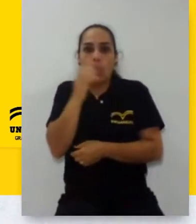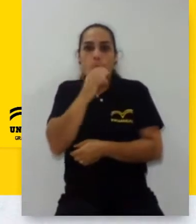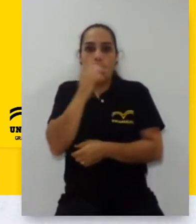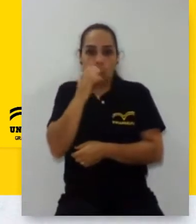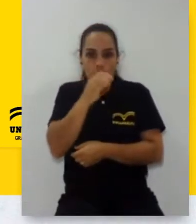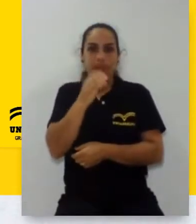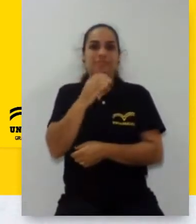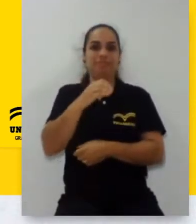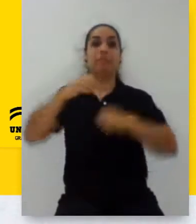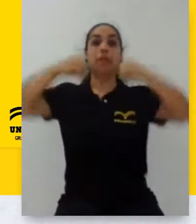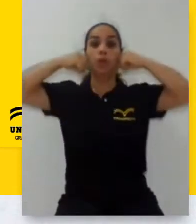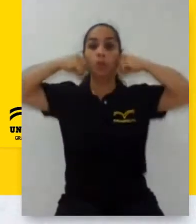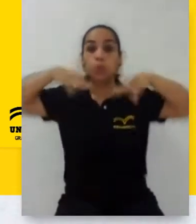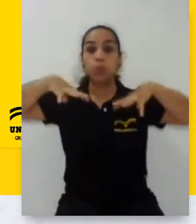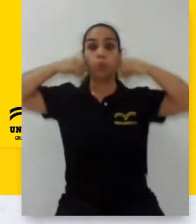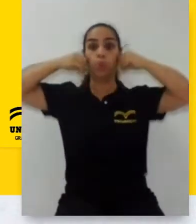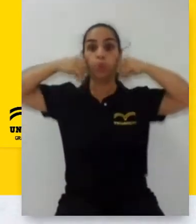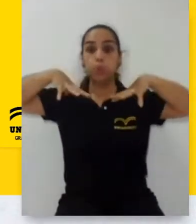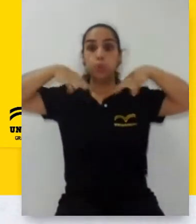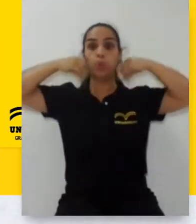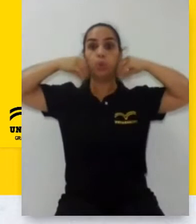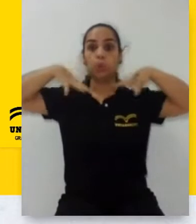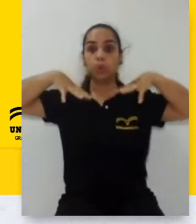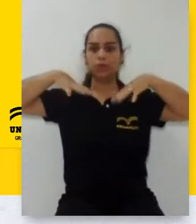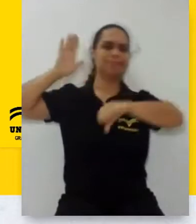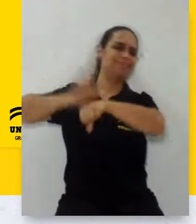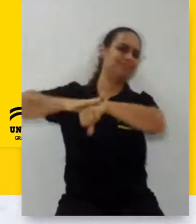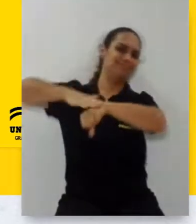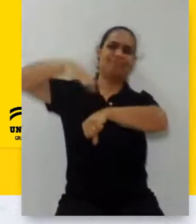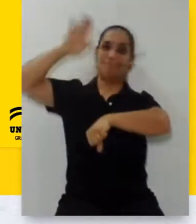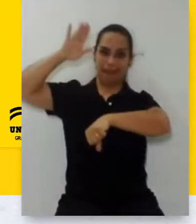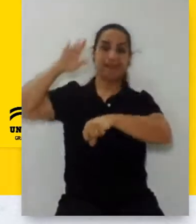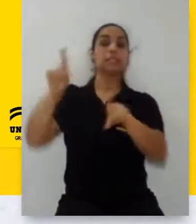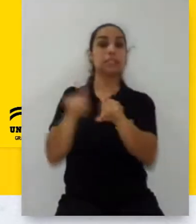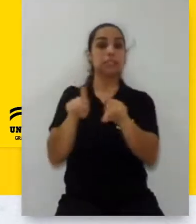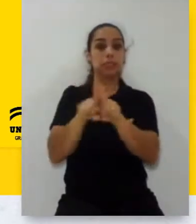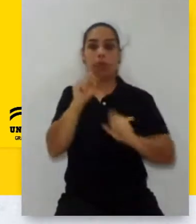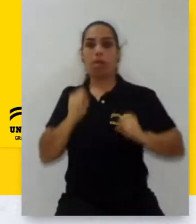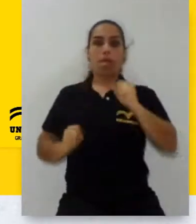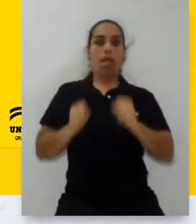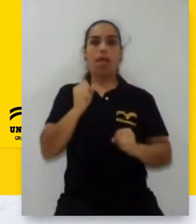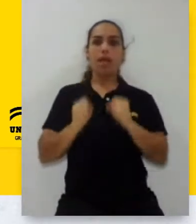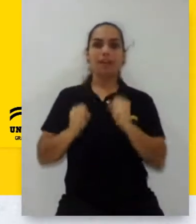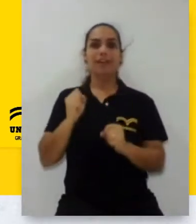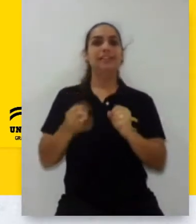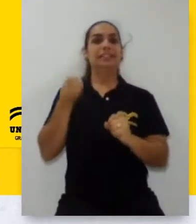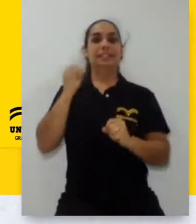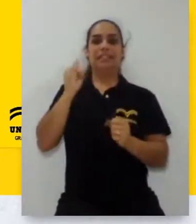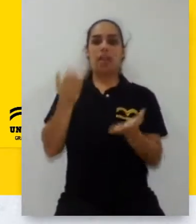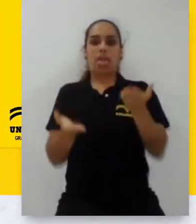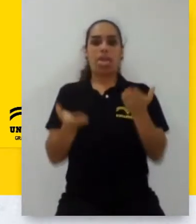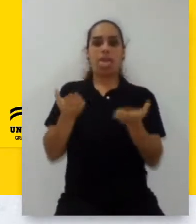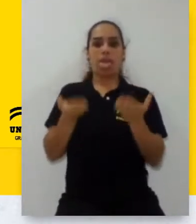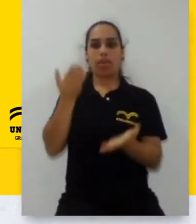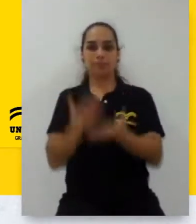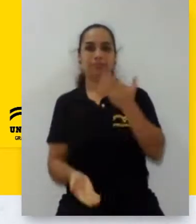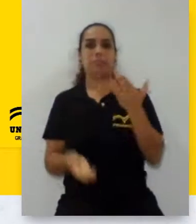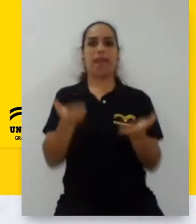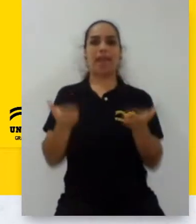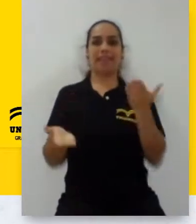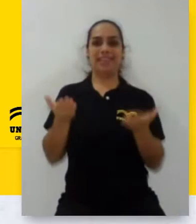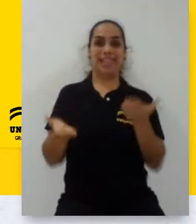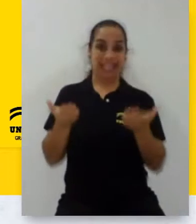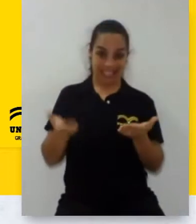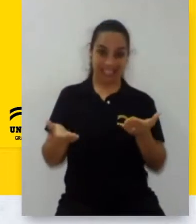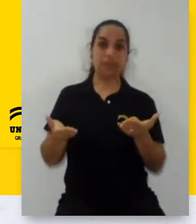maior, vai ter já uma determinada descoordenação motora, um certo desequilíbrio aí do movimento, né?